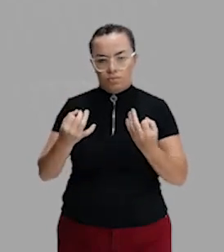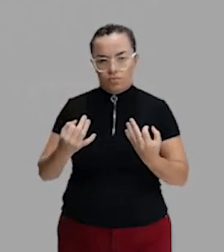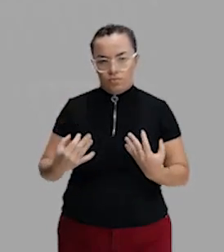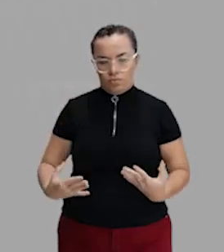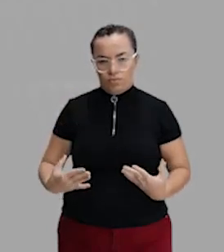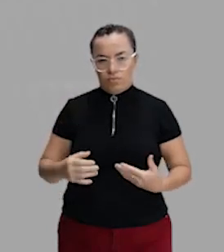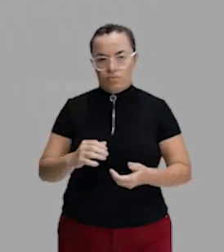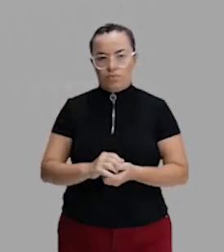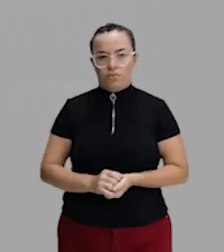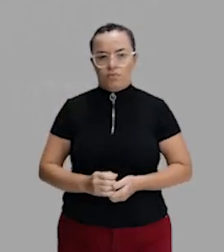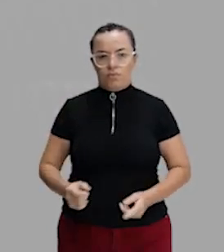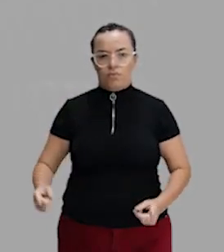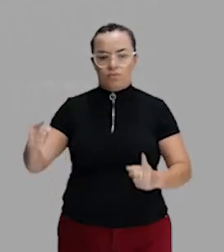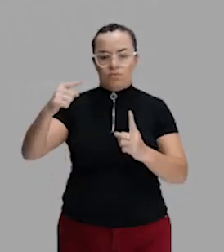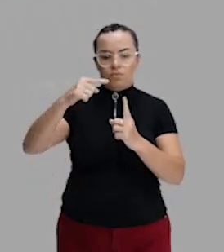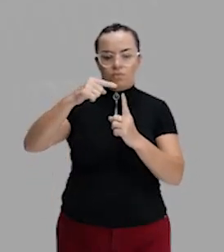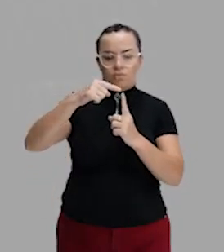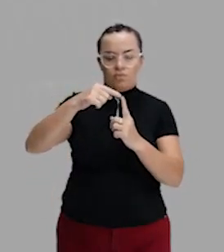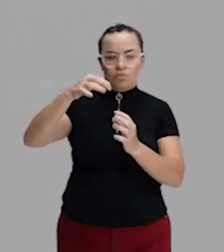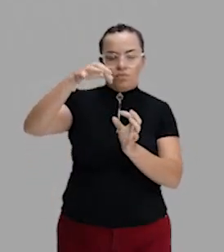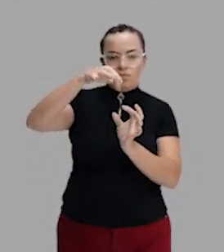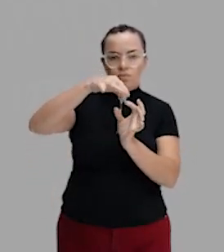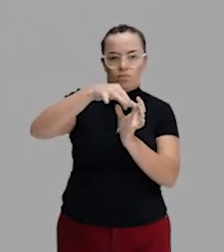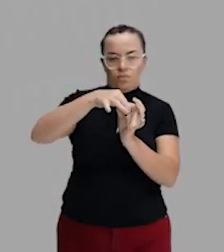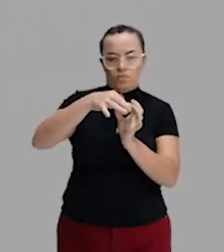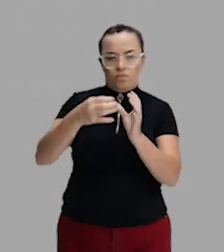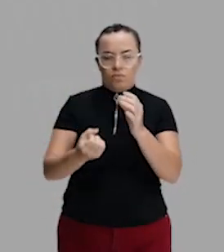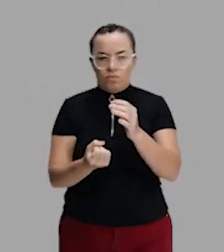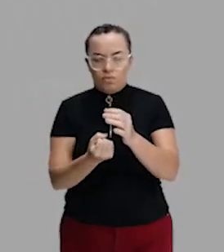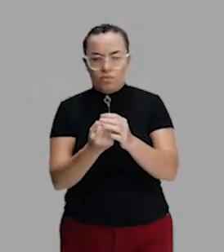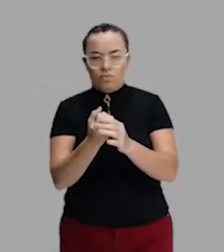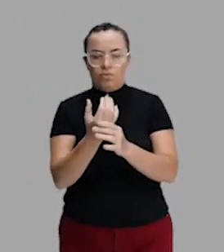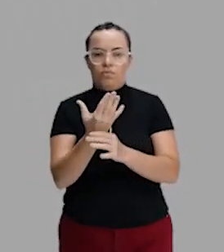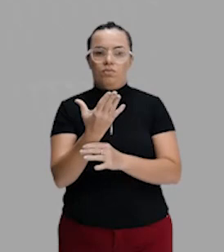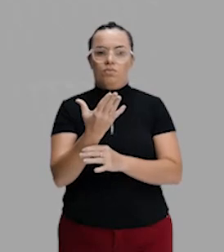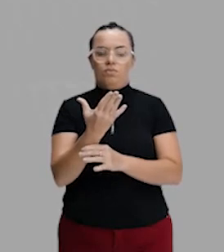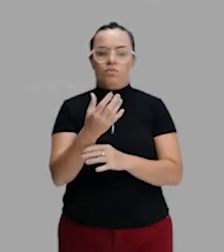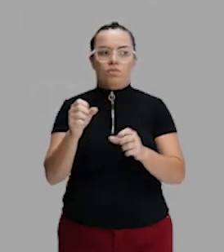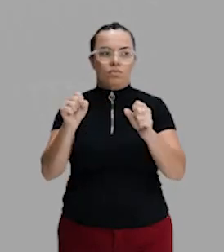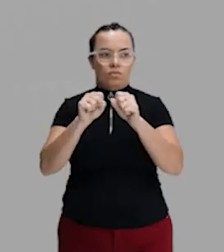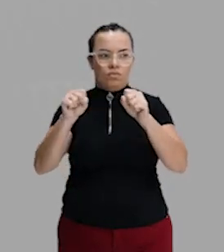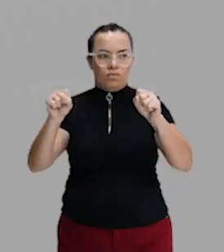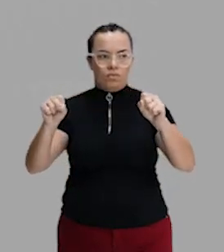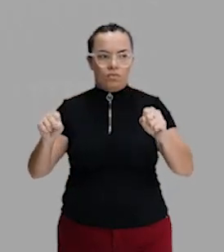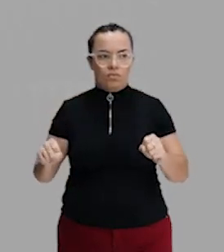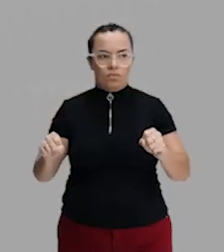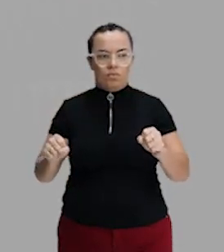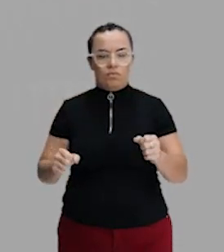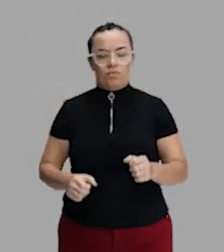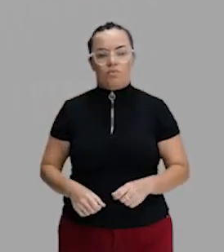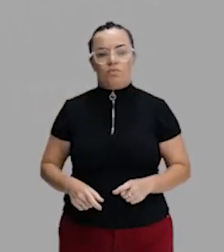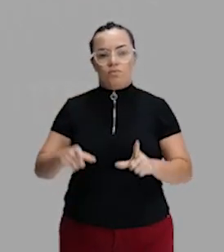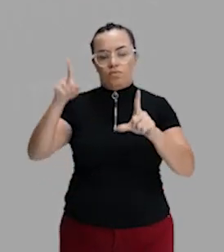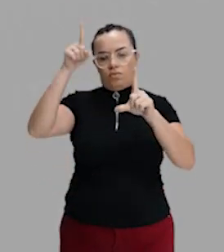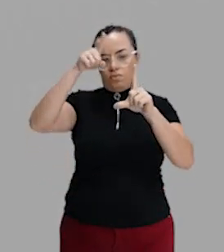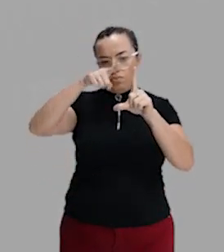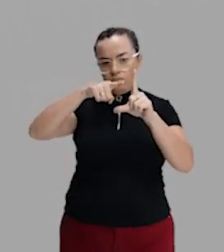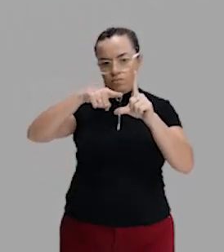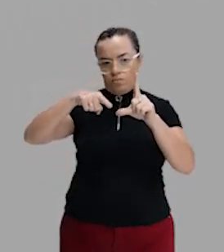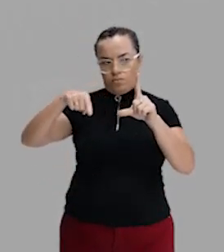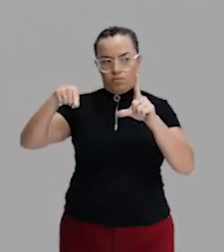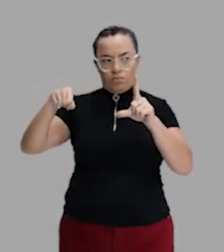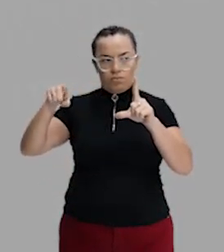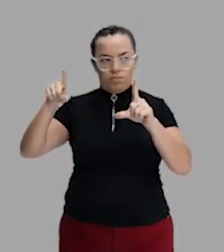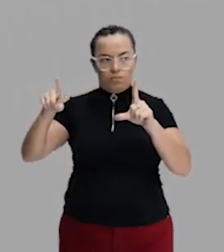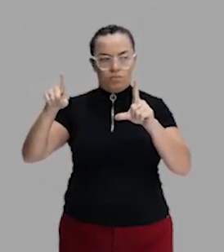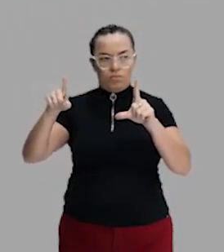o vértice da parábola é a origem, está na origem do sistema de eixos. Ela vai estar bem aqui, ó. O